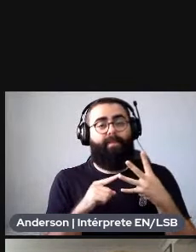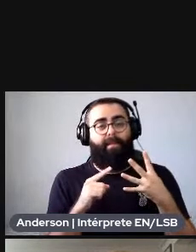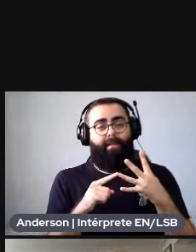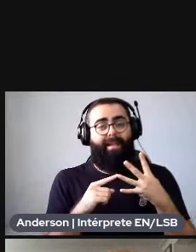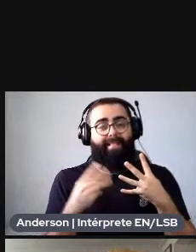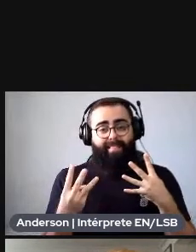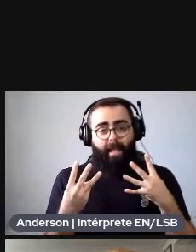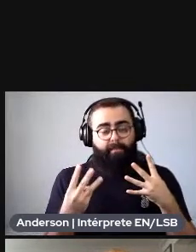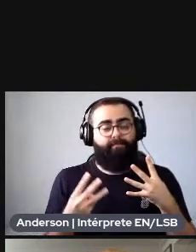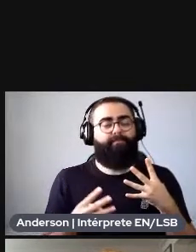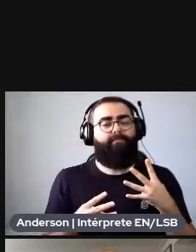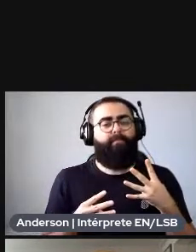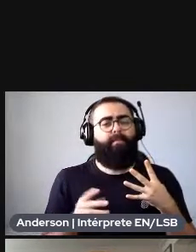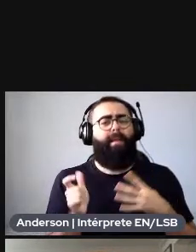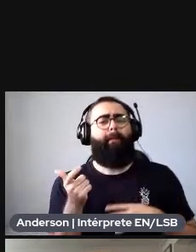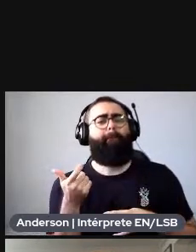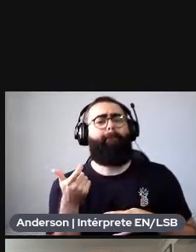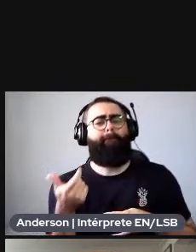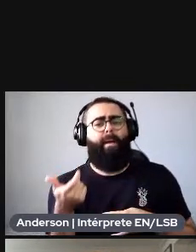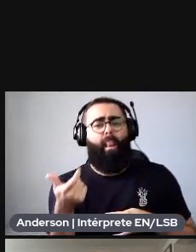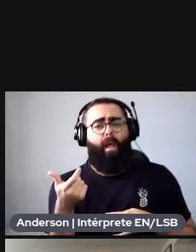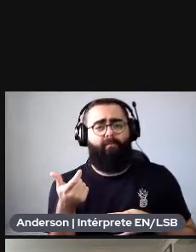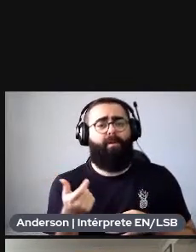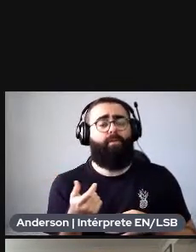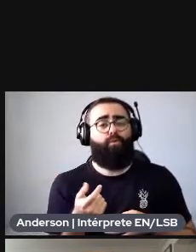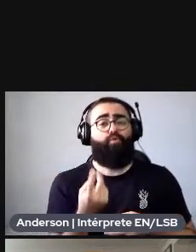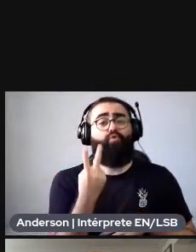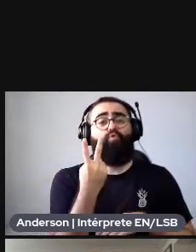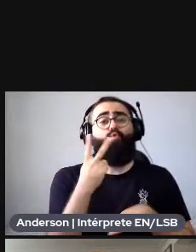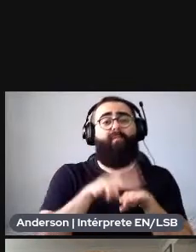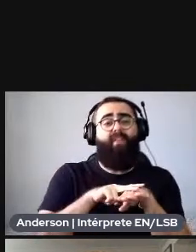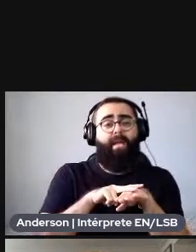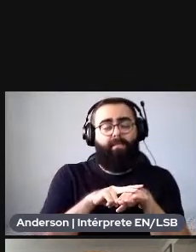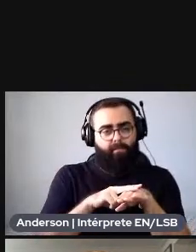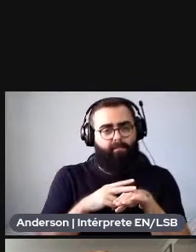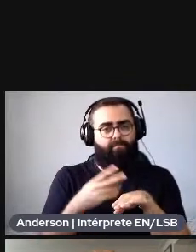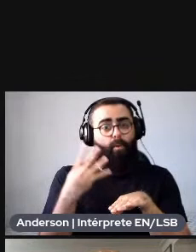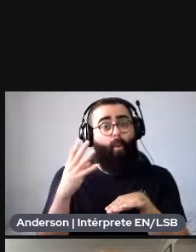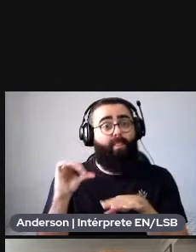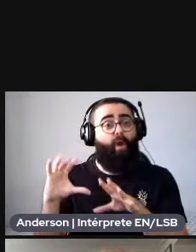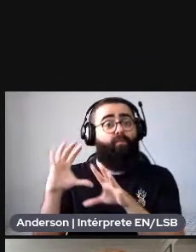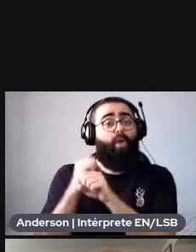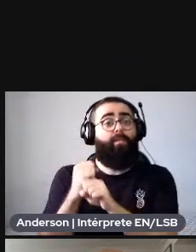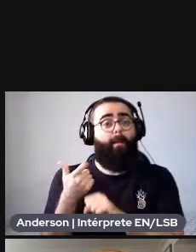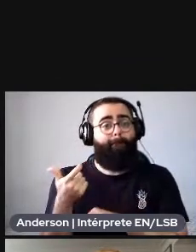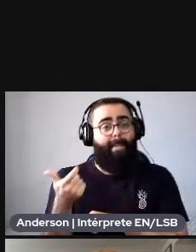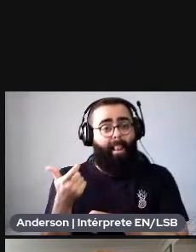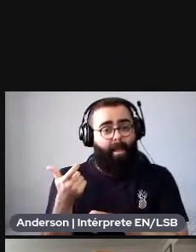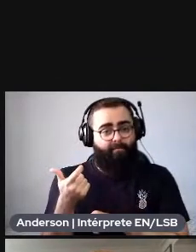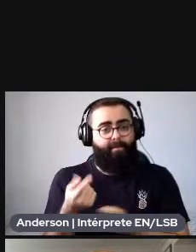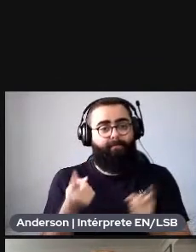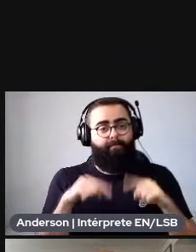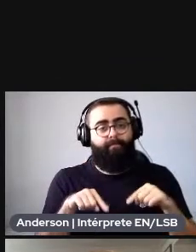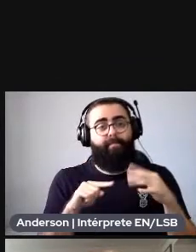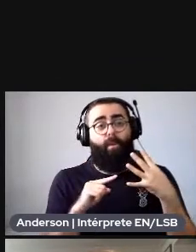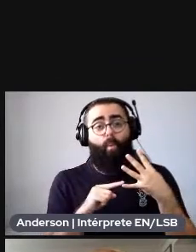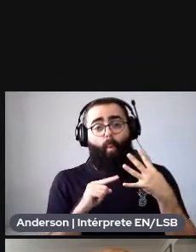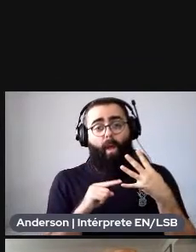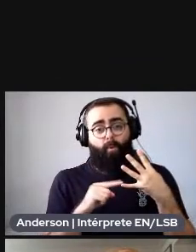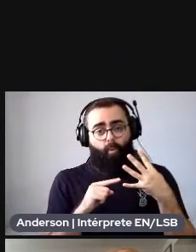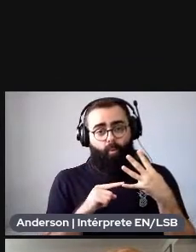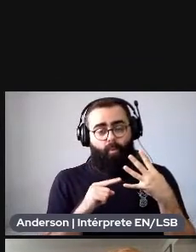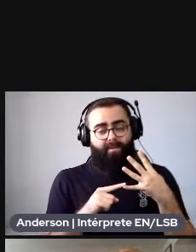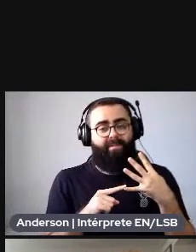que aparece 2 vezes num texto com 49 palavras, e a palavra gato, que aparece 7 vezes, mas num texto em